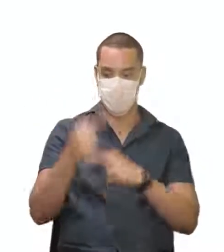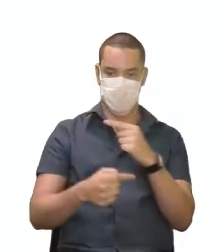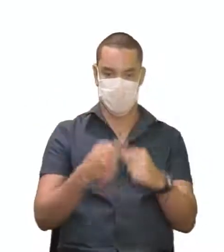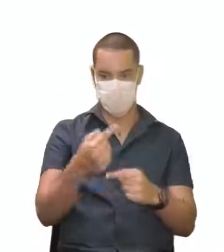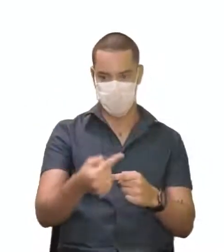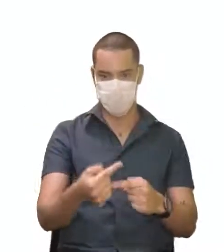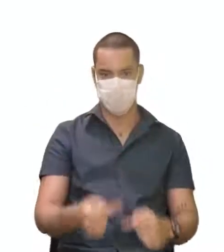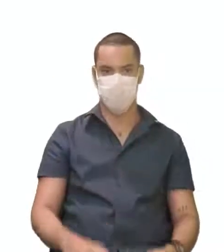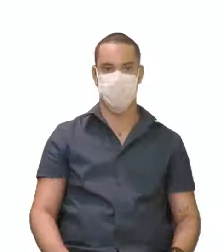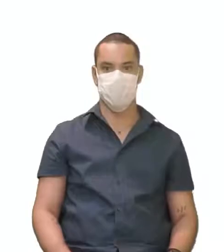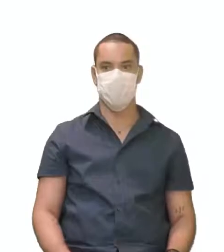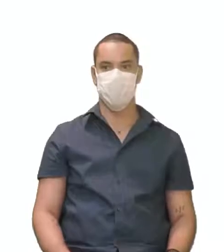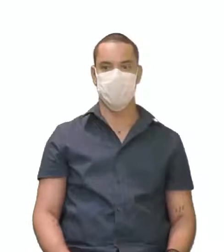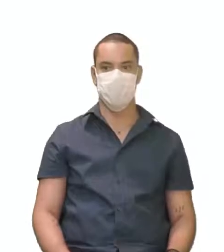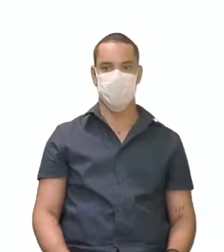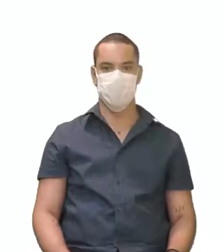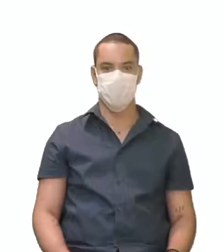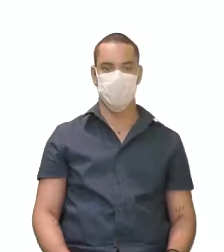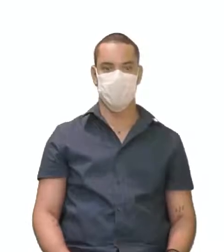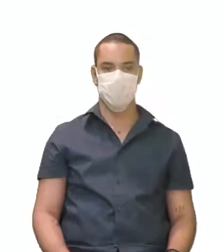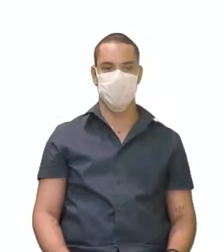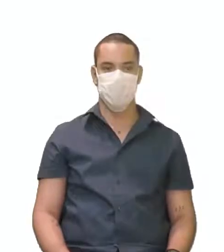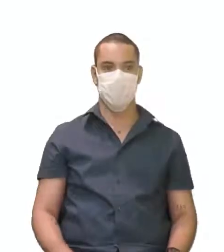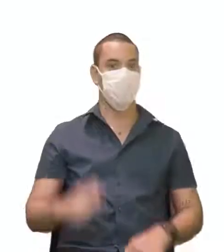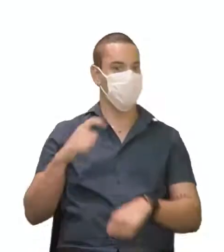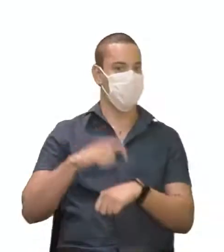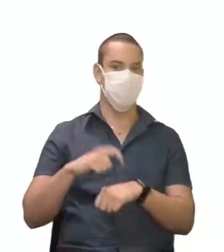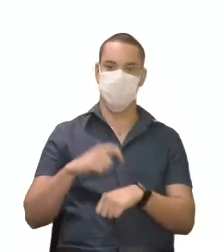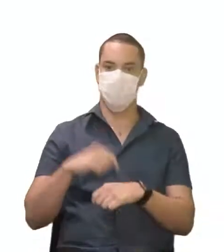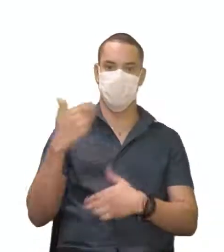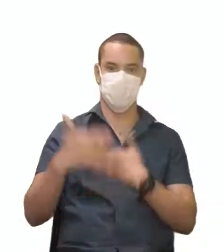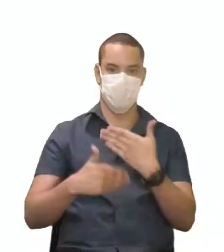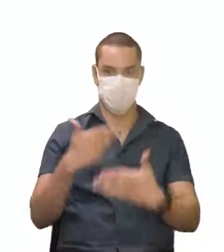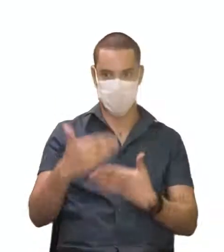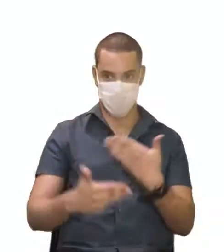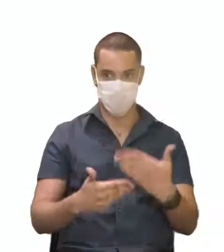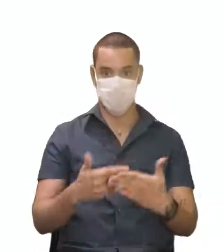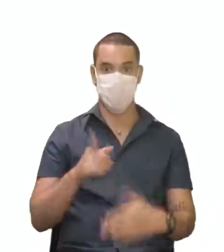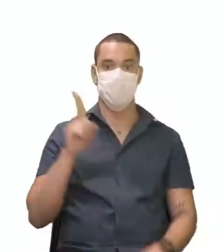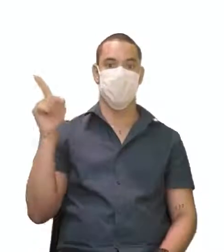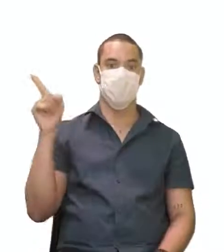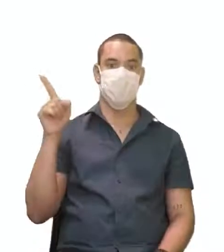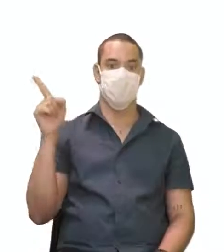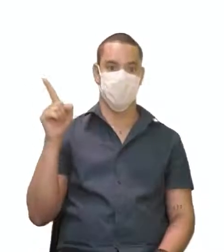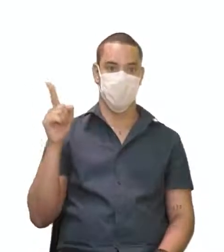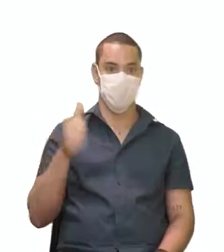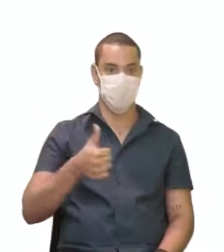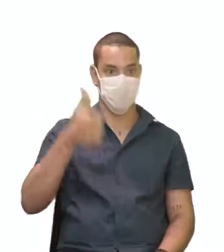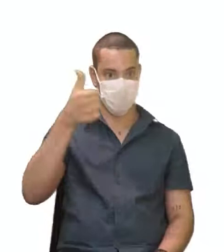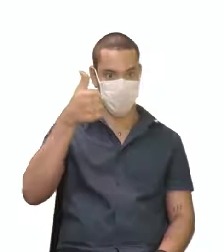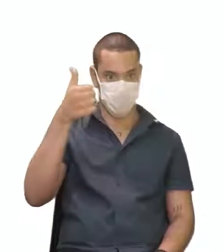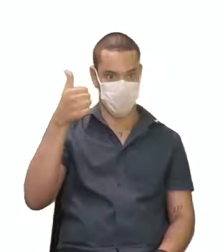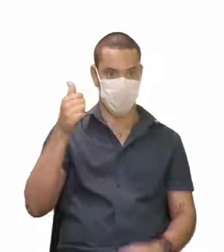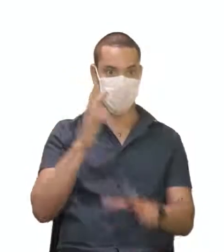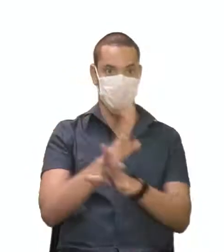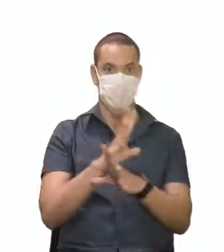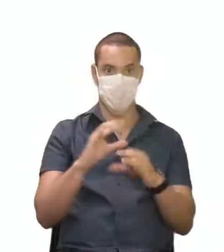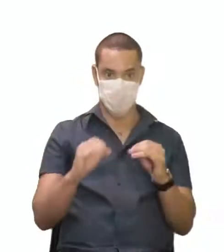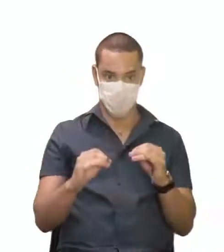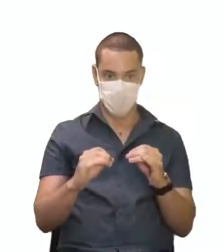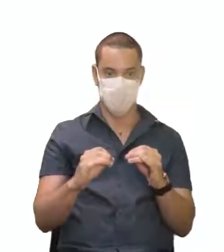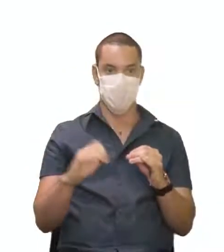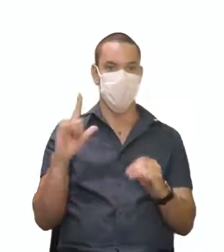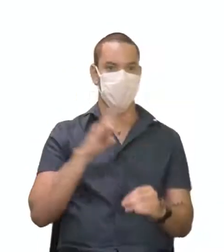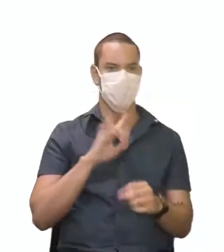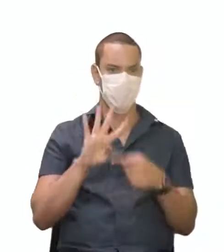Vamos seguindo. O tempo passa. Meiose 1. Vamos ter todas as